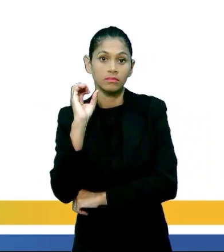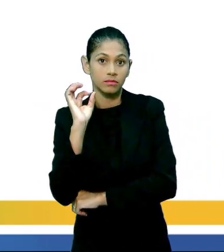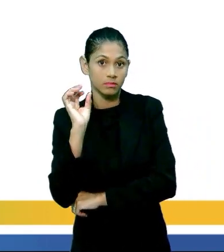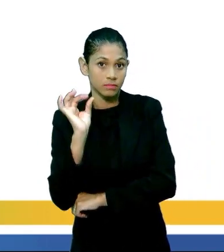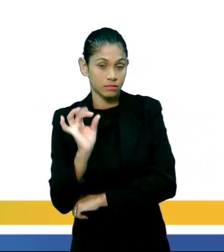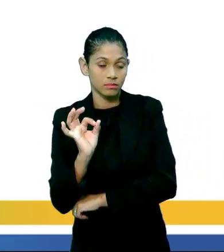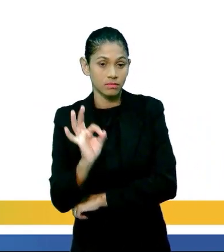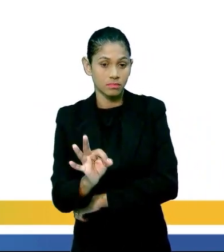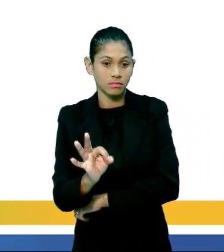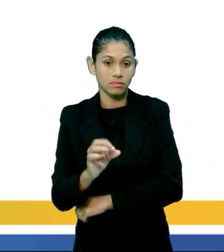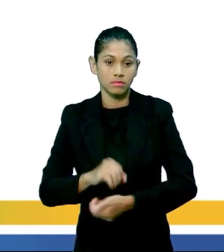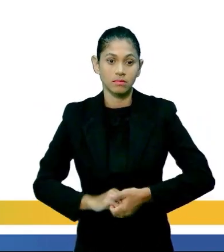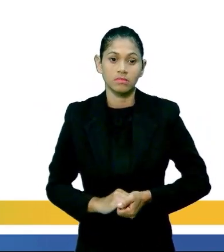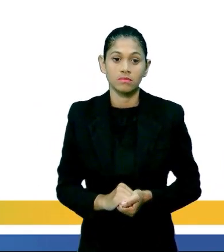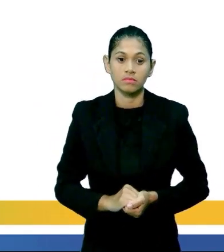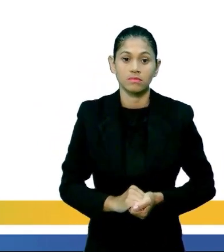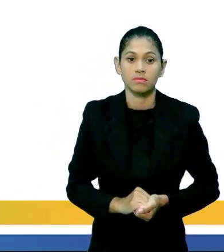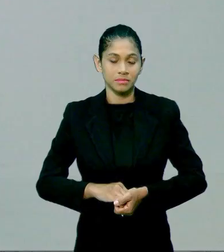B, tá bom?